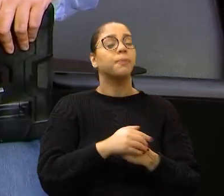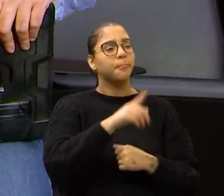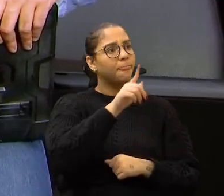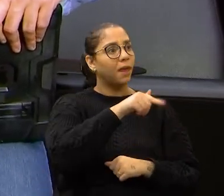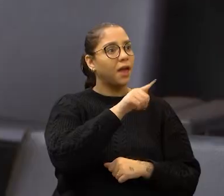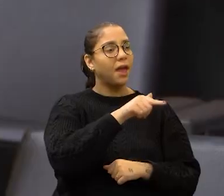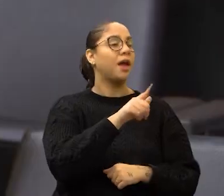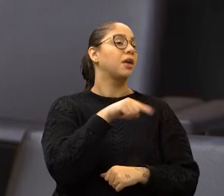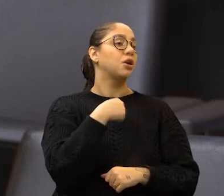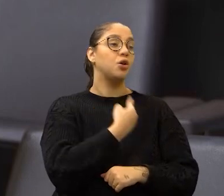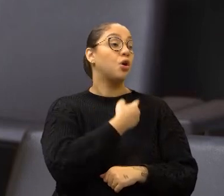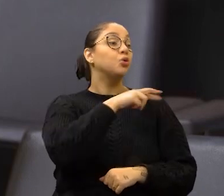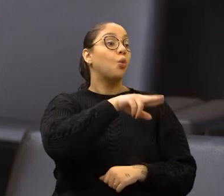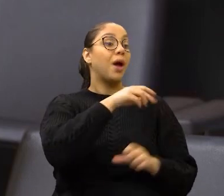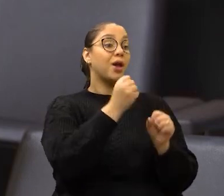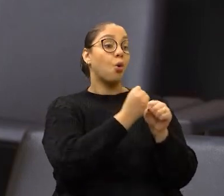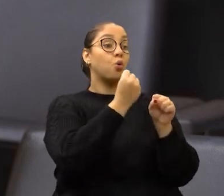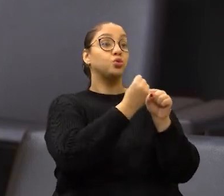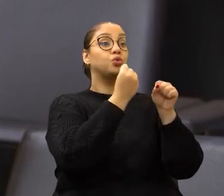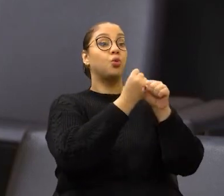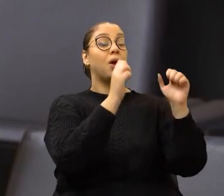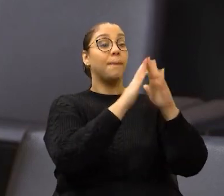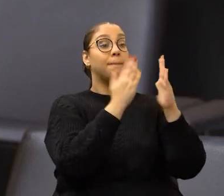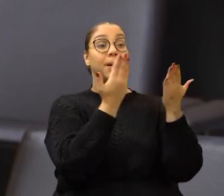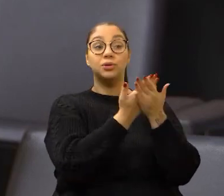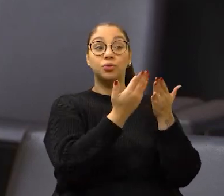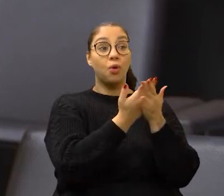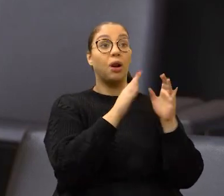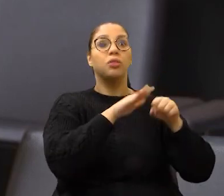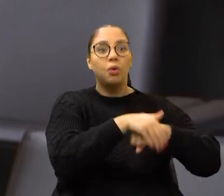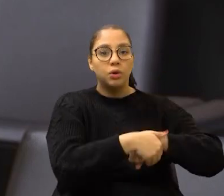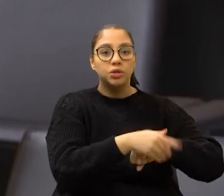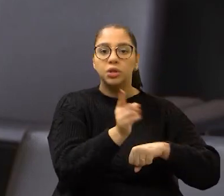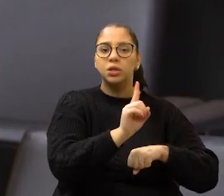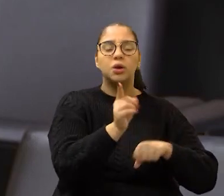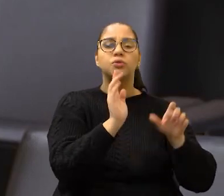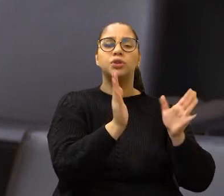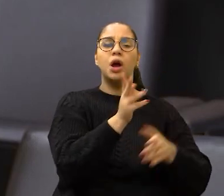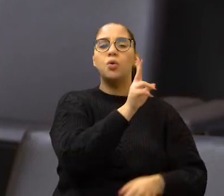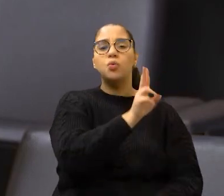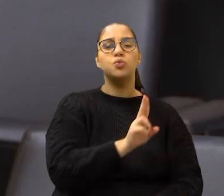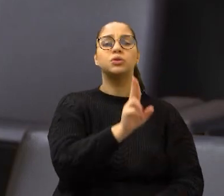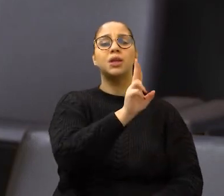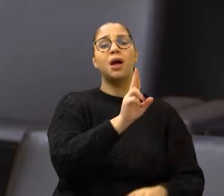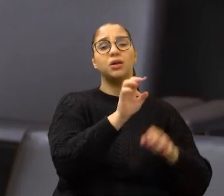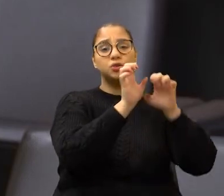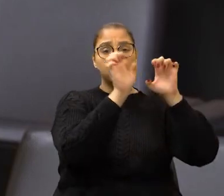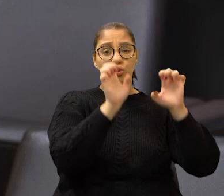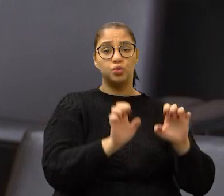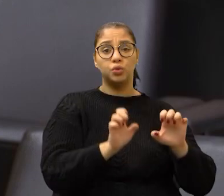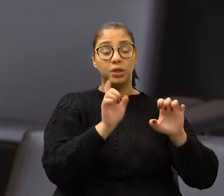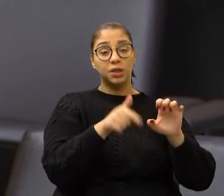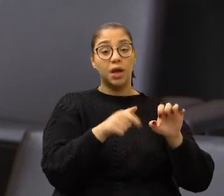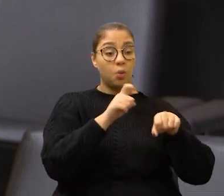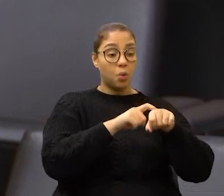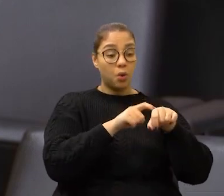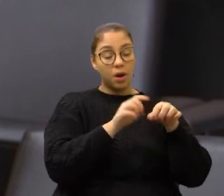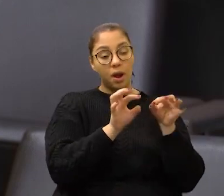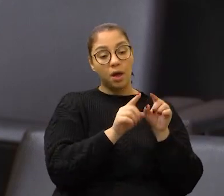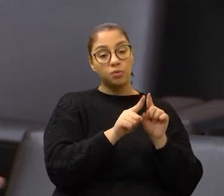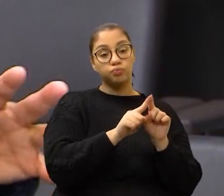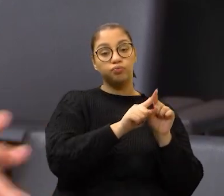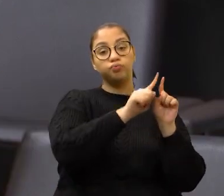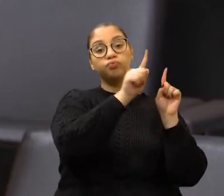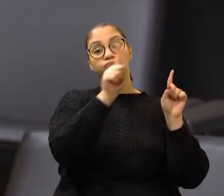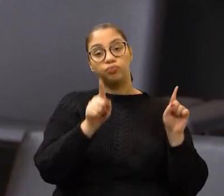não estamos, não é construir uma creche noturna, é usar a estrutura que tem, apenas fazer com que se